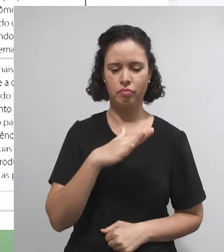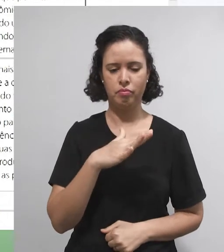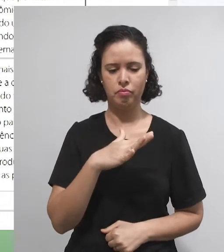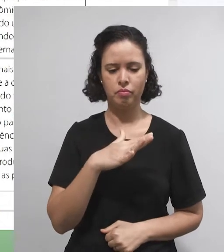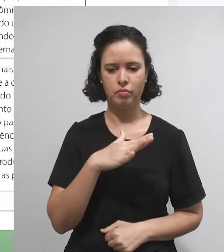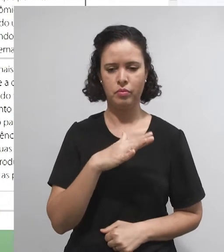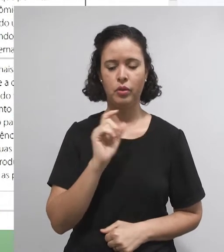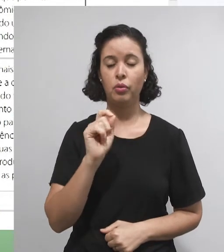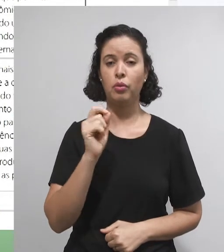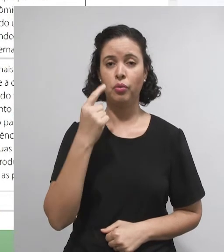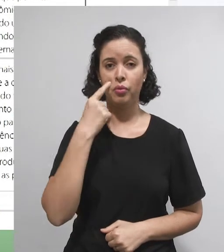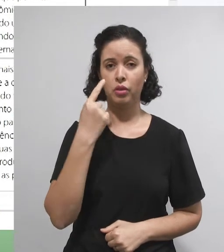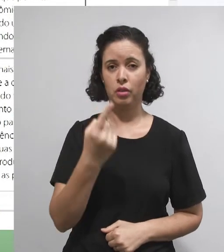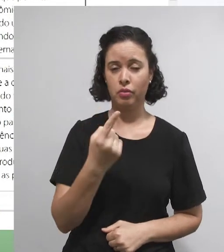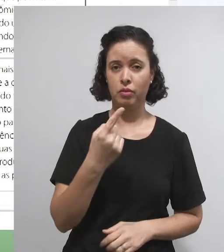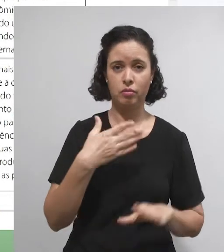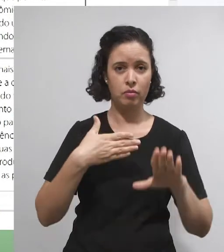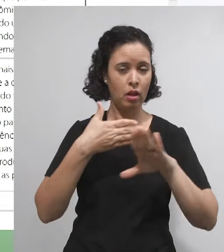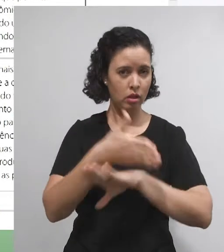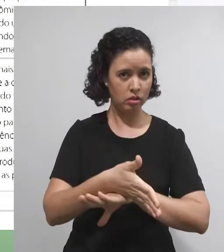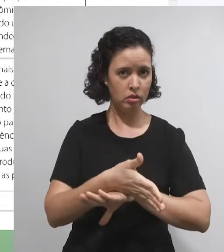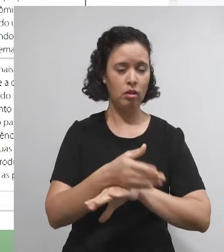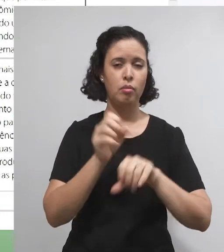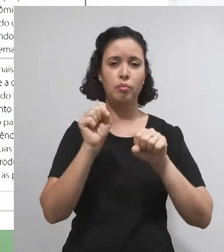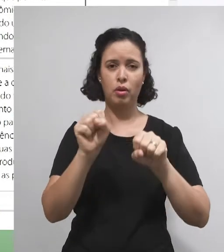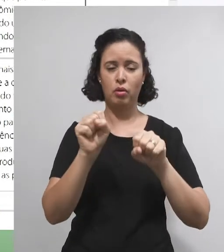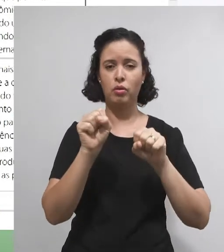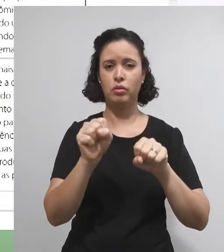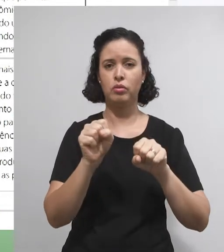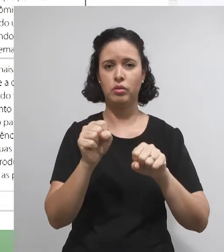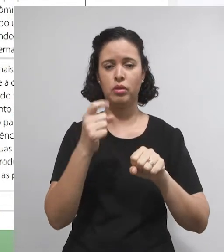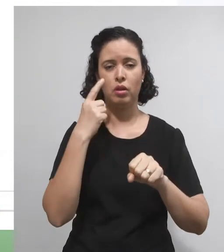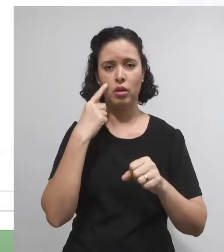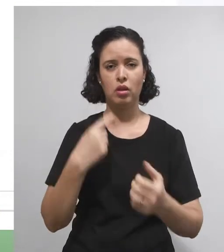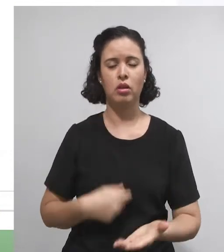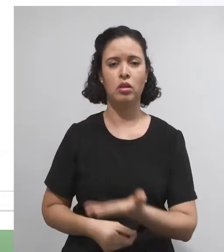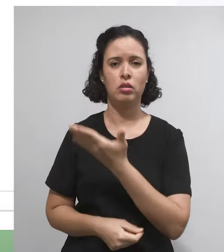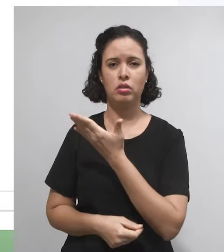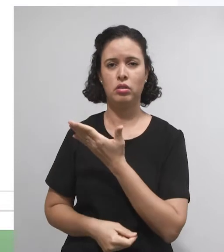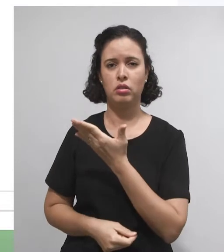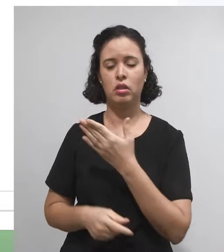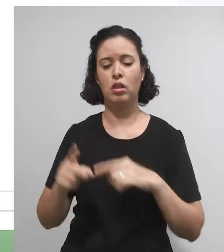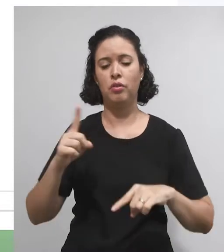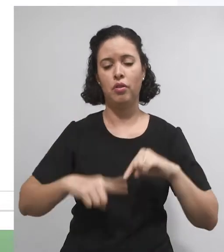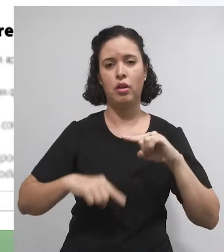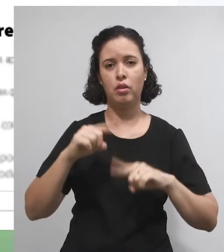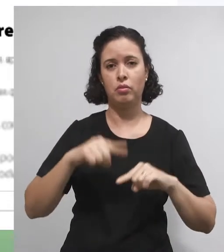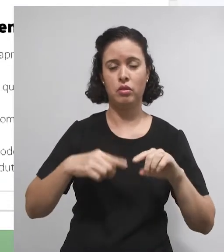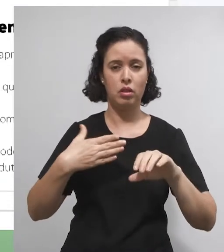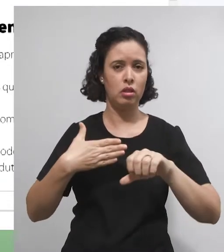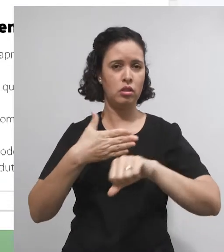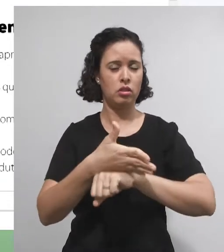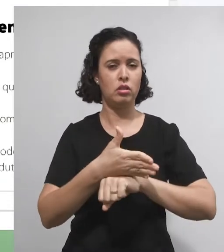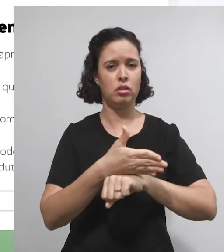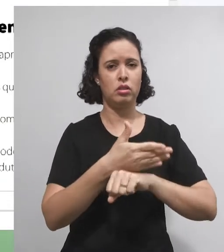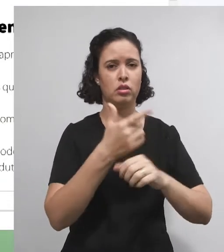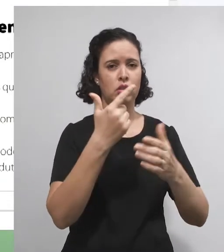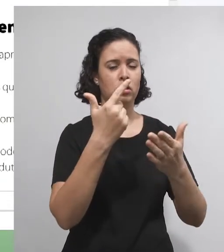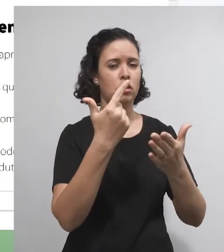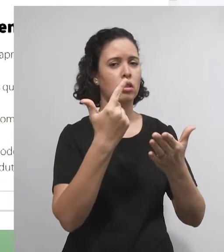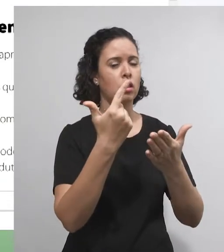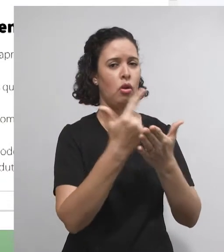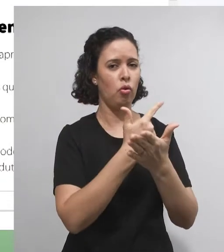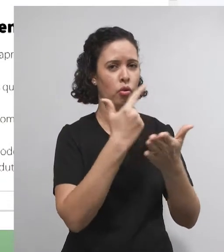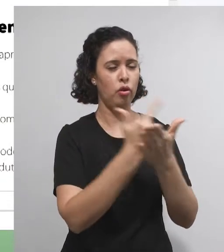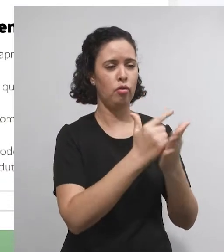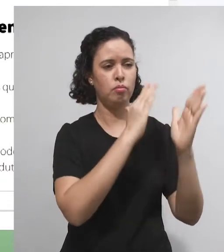Quem estiver assistindo e quiser acessar, então essa é uma das nossas ferramentas, né? Você acessa aí